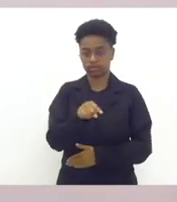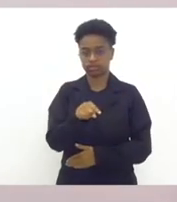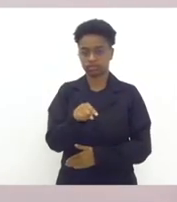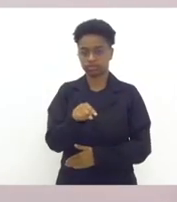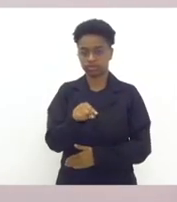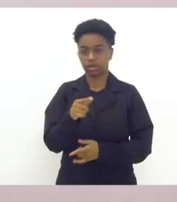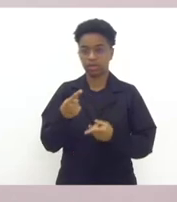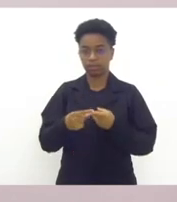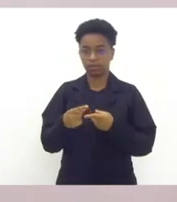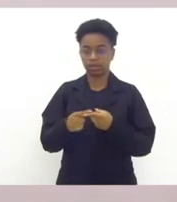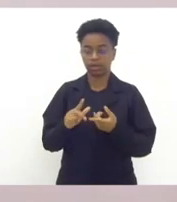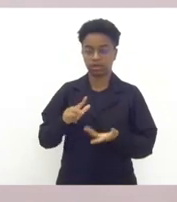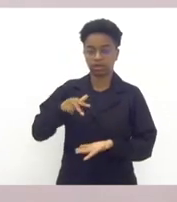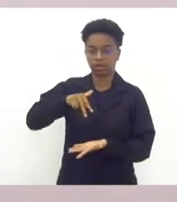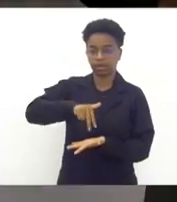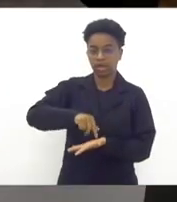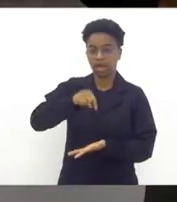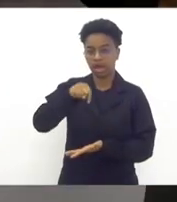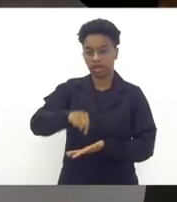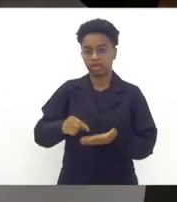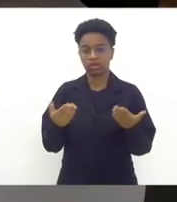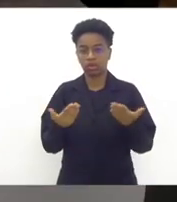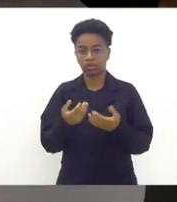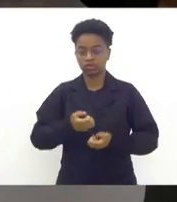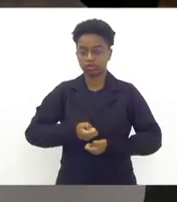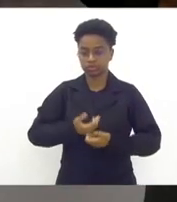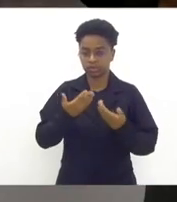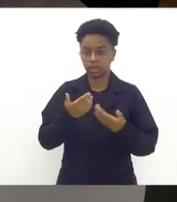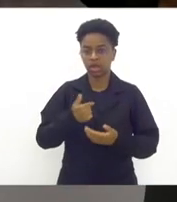terem vindo fazer o relato. Eu não tenho